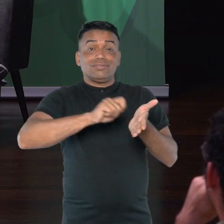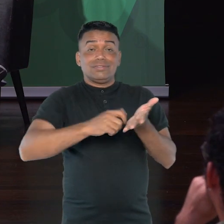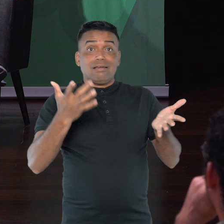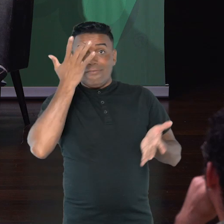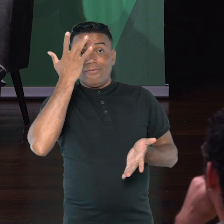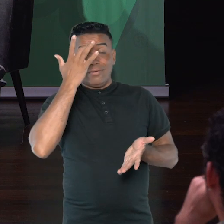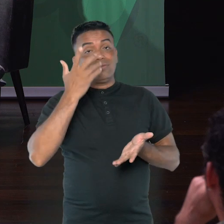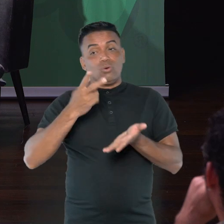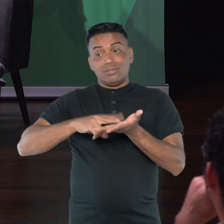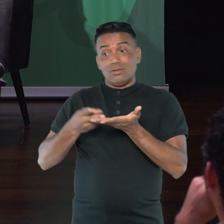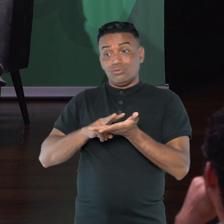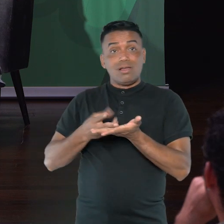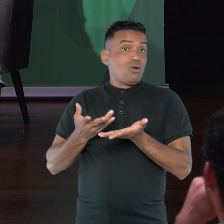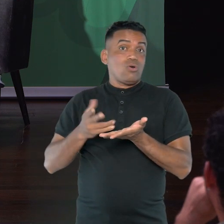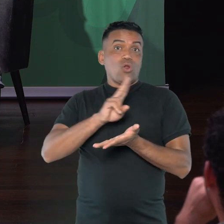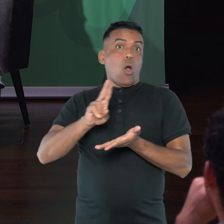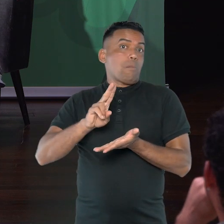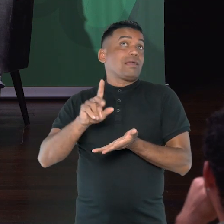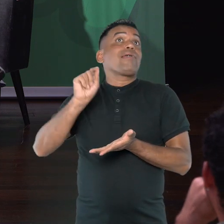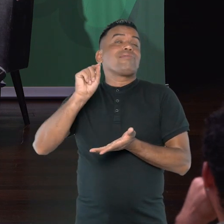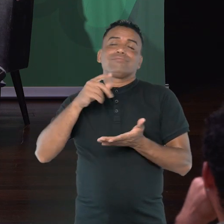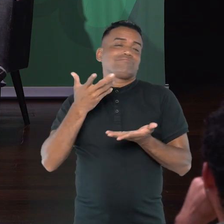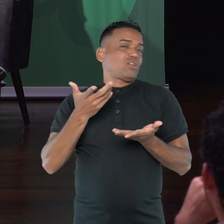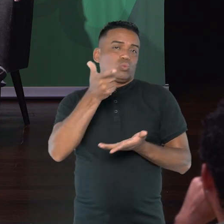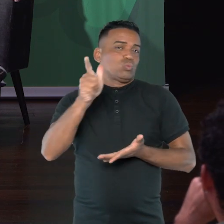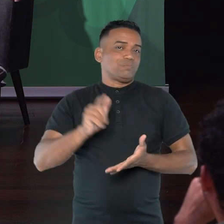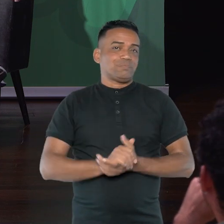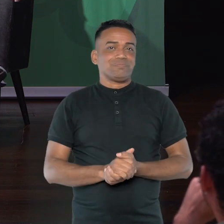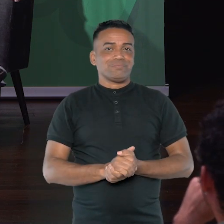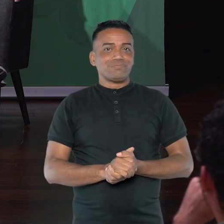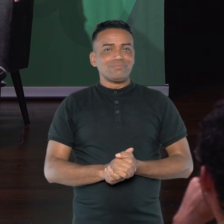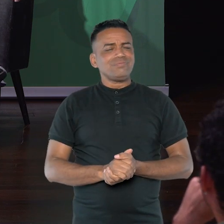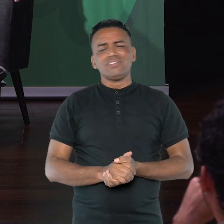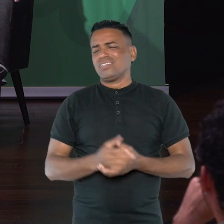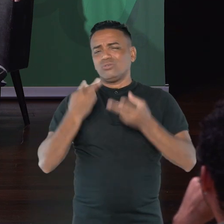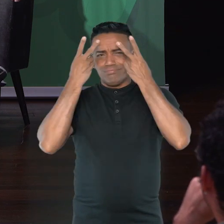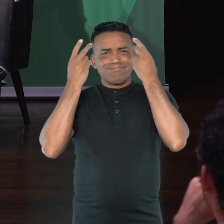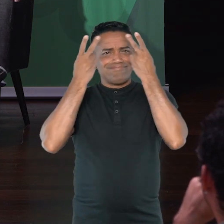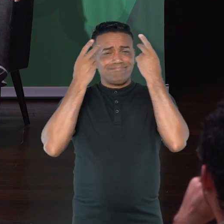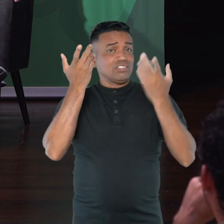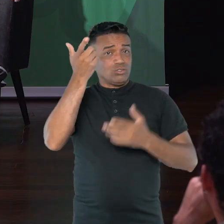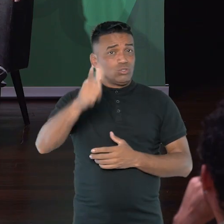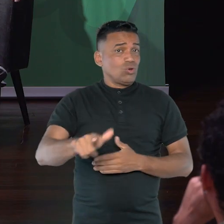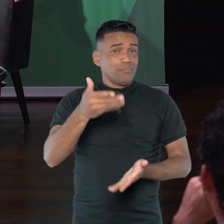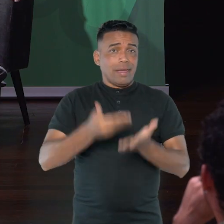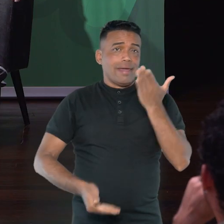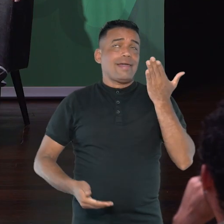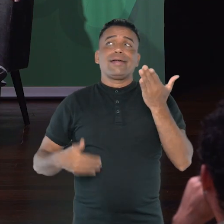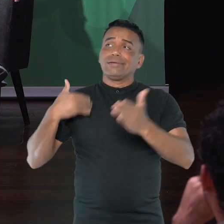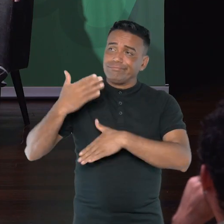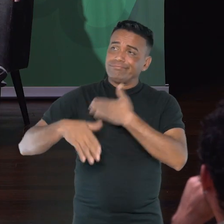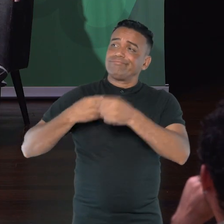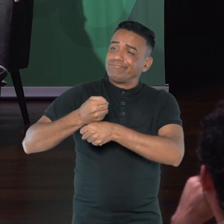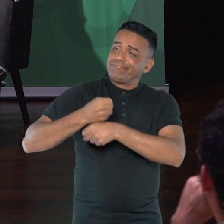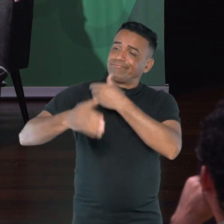crédito de tradução, né, nos livros. São originais. Né? E isso é muito comum, mas isso, de novo, são coisas que se perdem com o tempo.